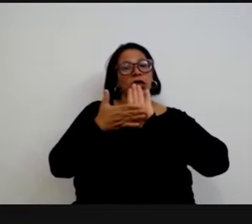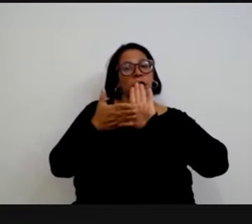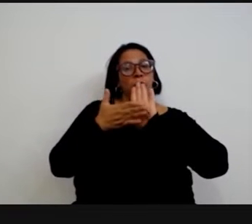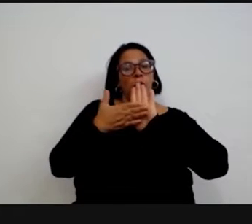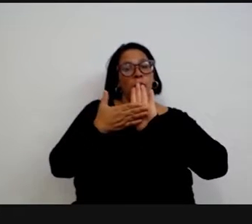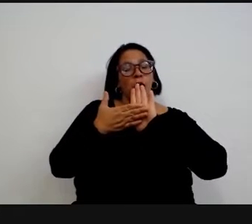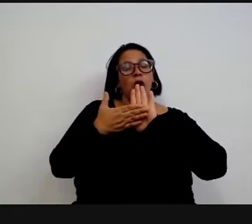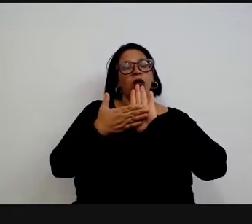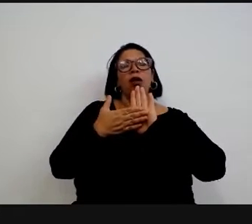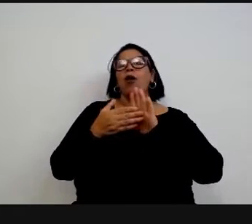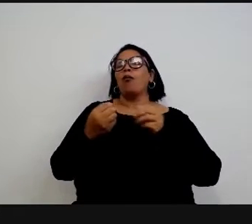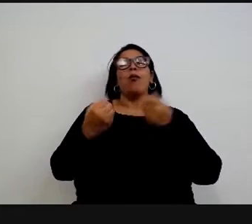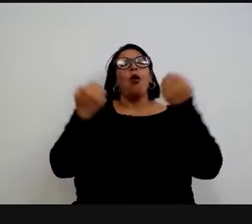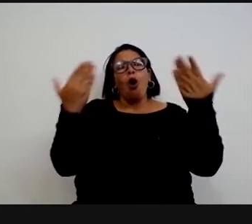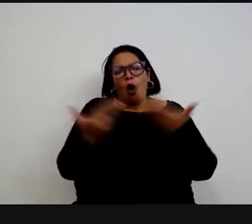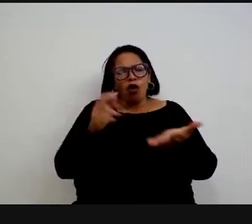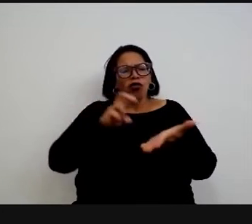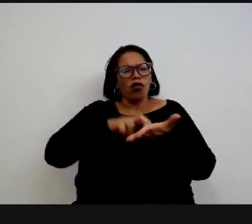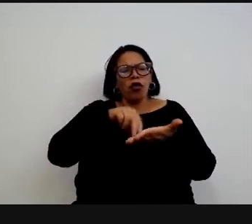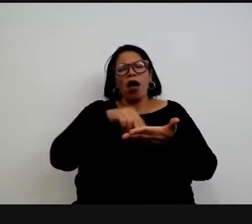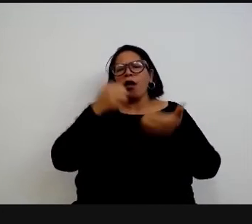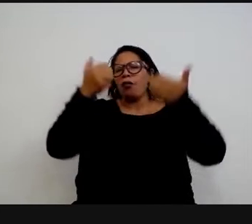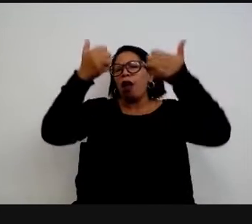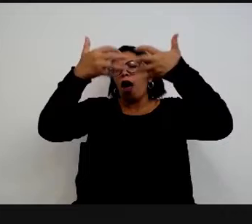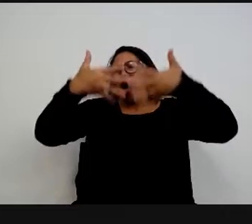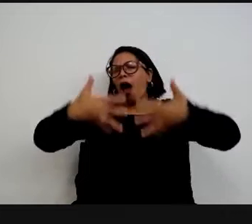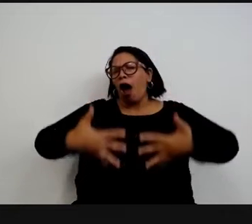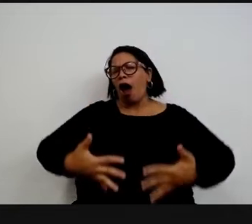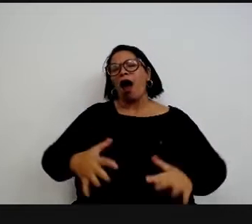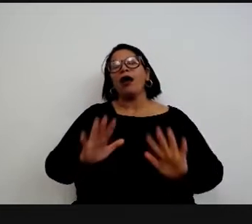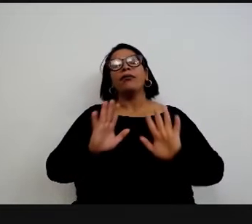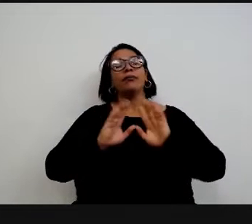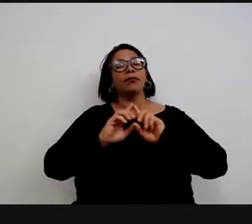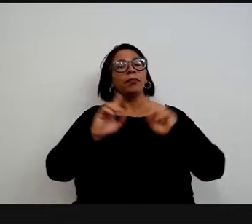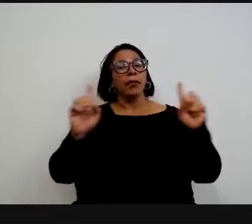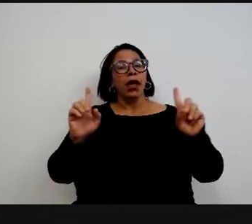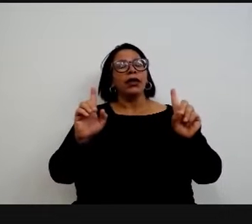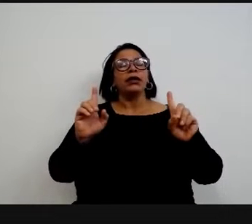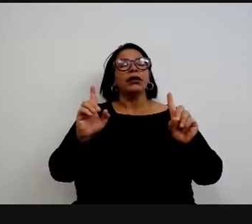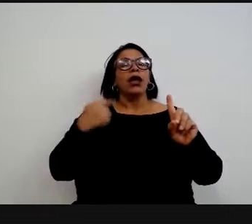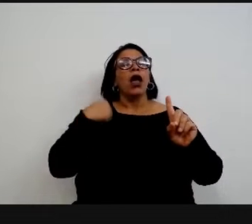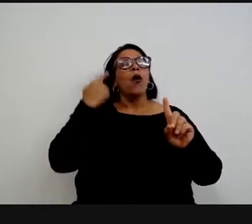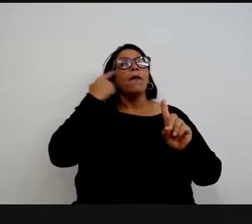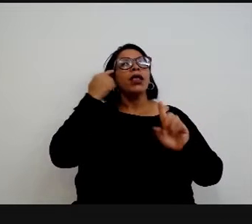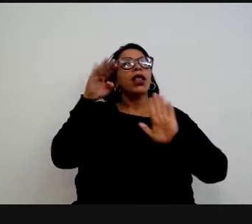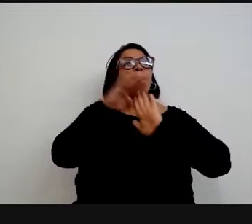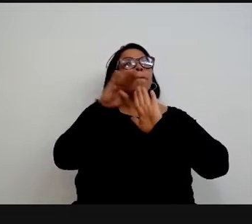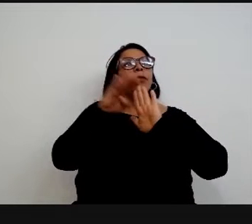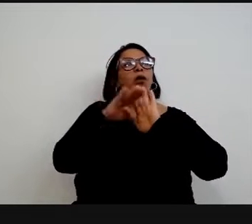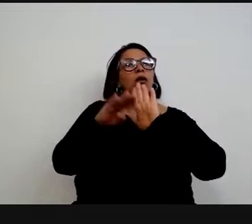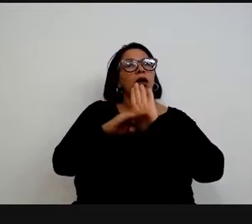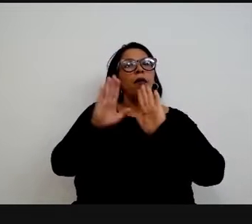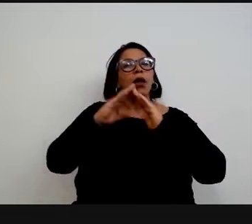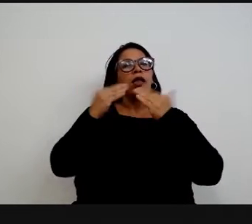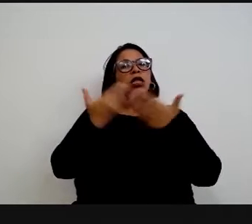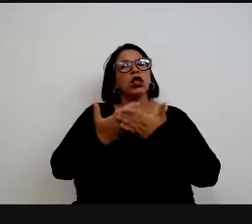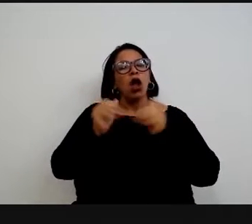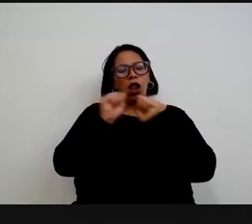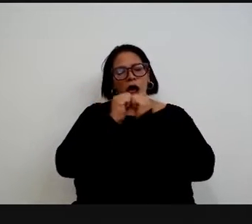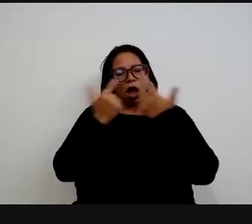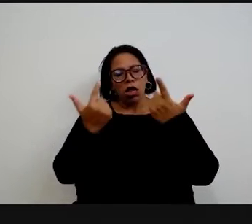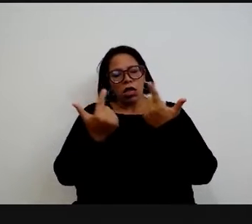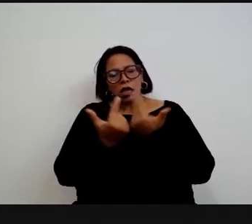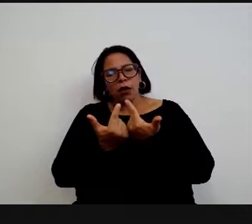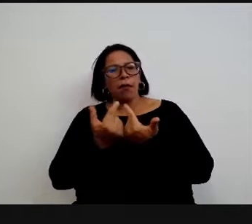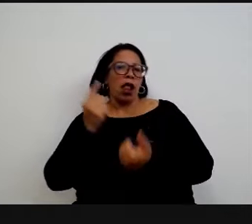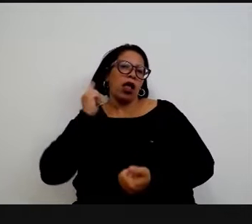né, de duas. Poderia ficar o dia inteiro aqui citando outras, né? Se eu pegar a programação da Escola do Legislativo da Assembleia,